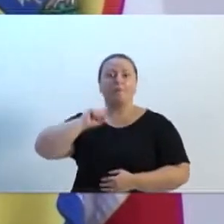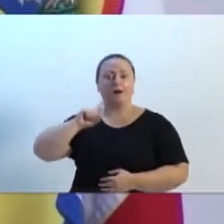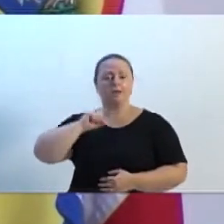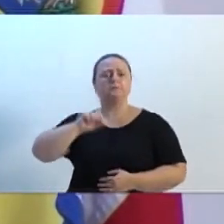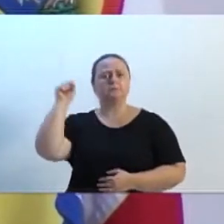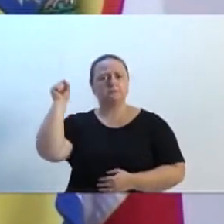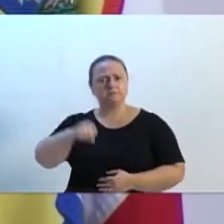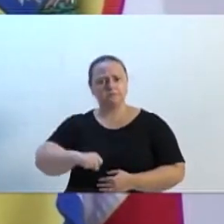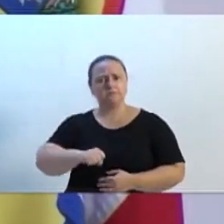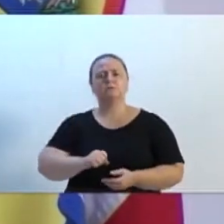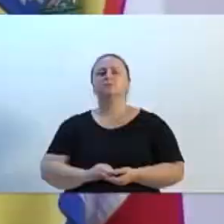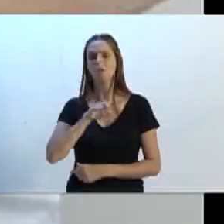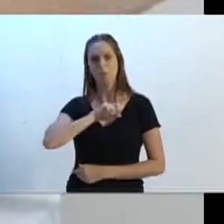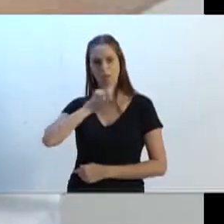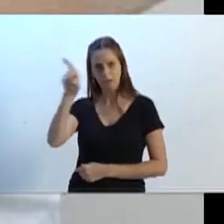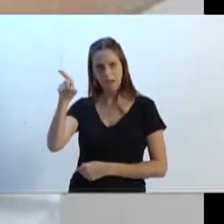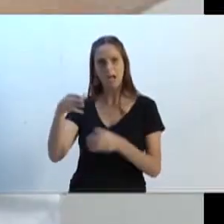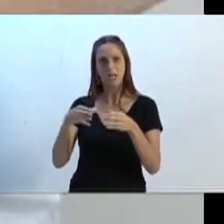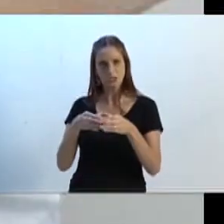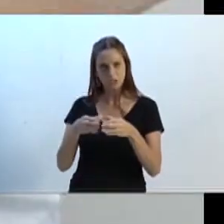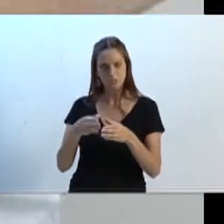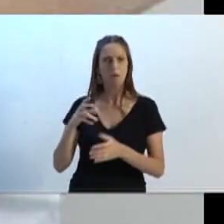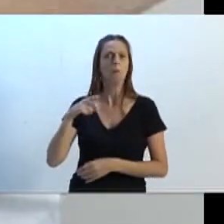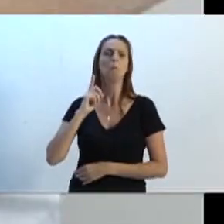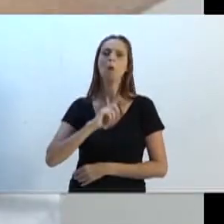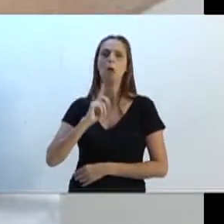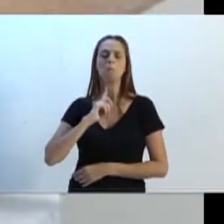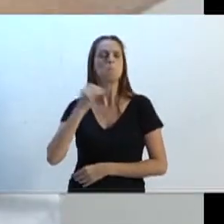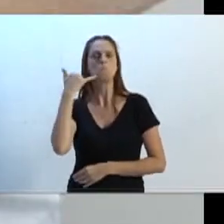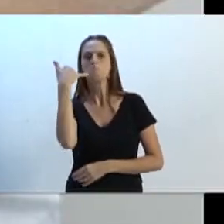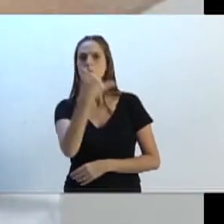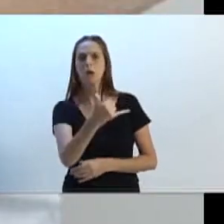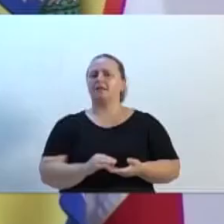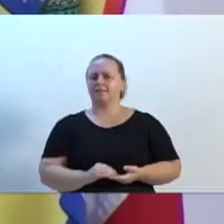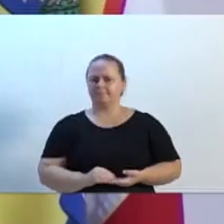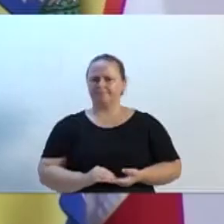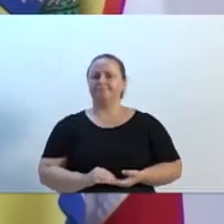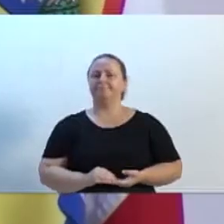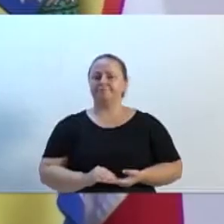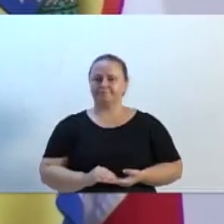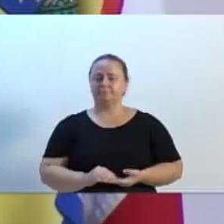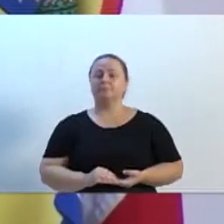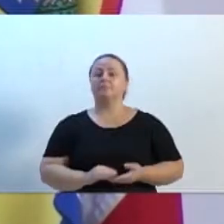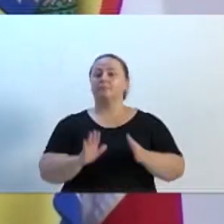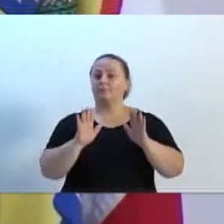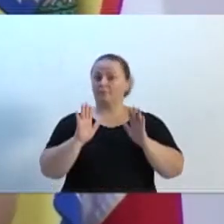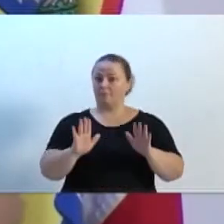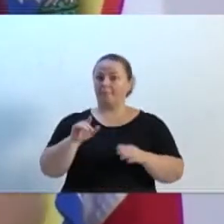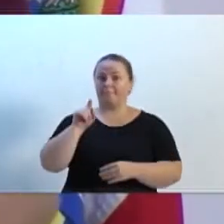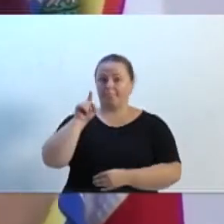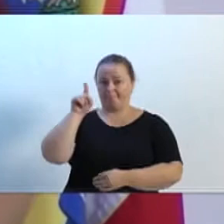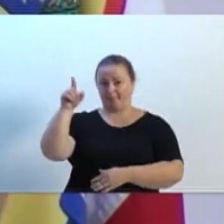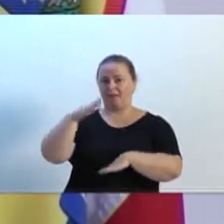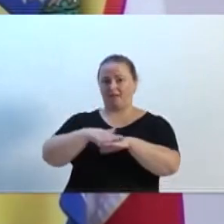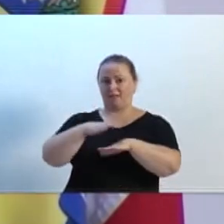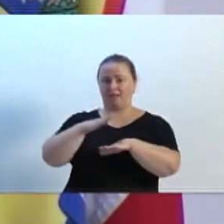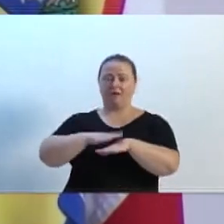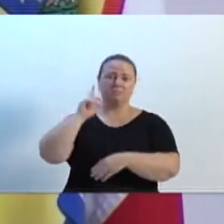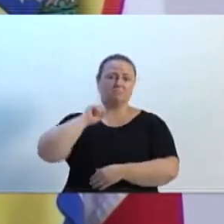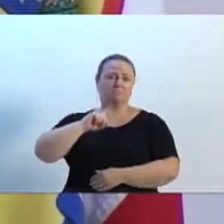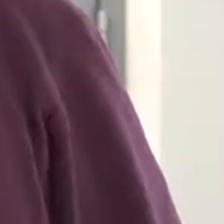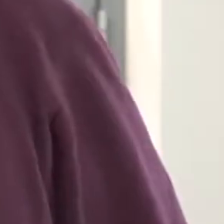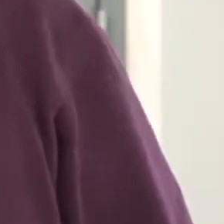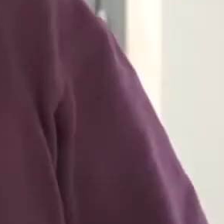10 jovens atletas, entre eles o catarinense de Indaial, Leonardo Pizeta, foi assunto do vereador Zeca Bombeiro